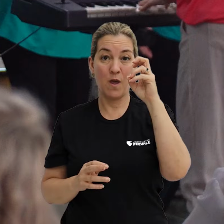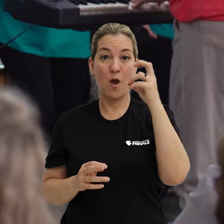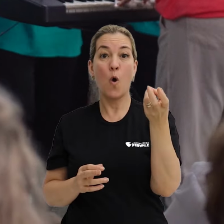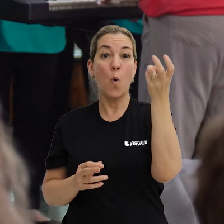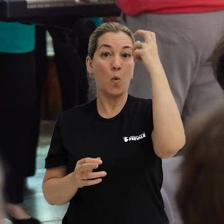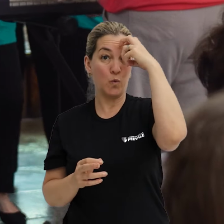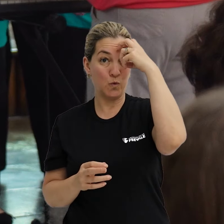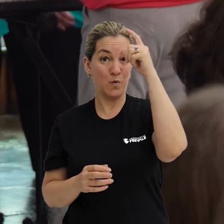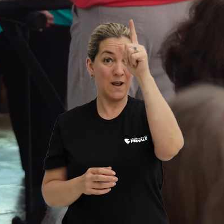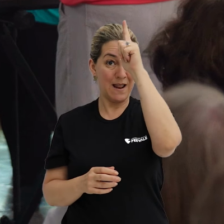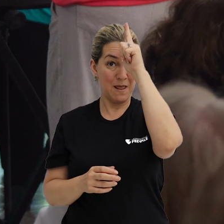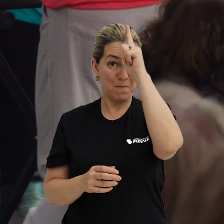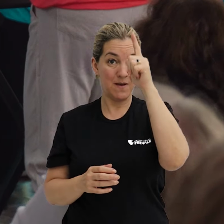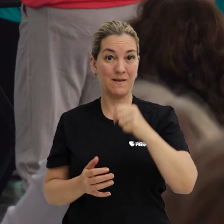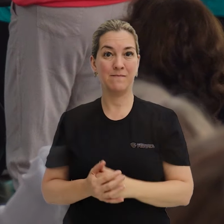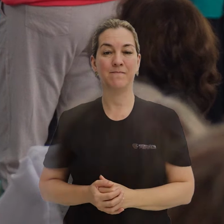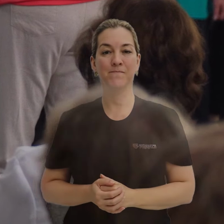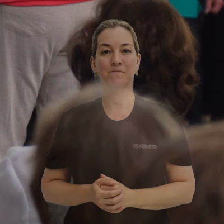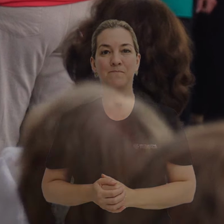alemã.